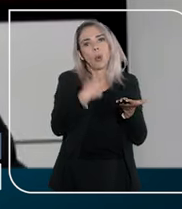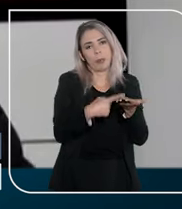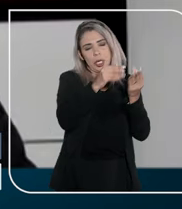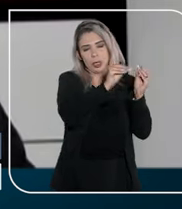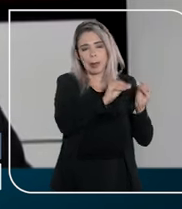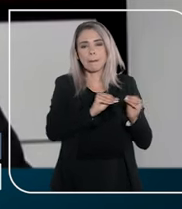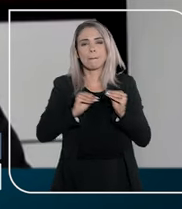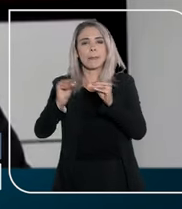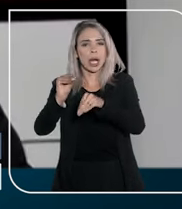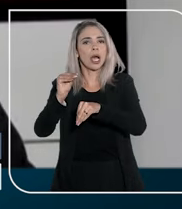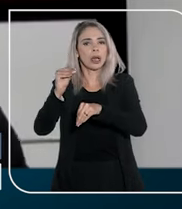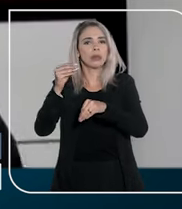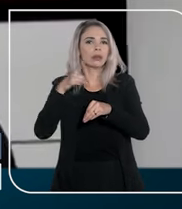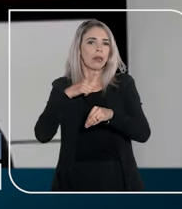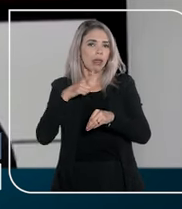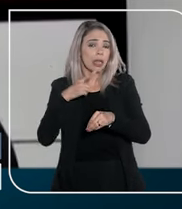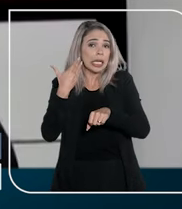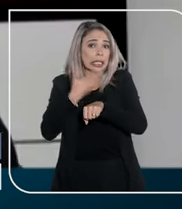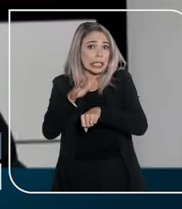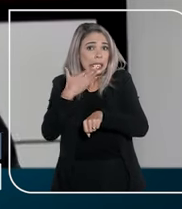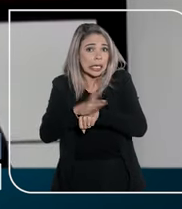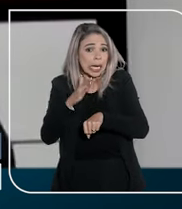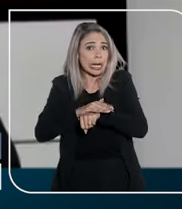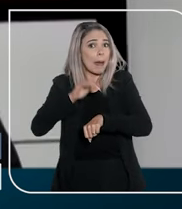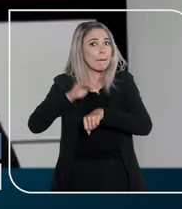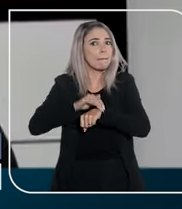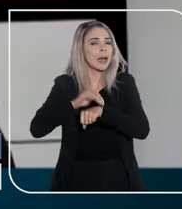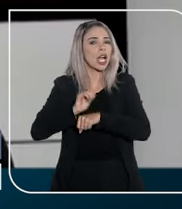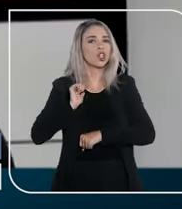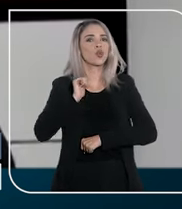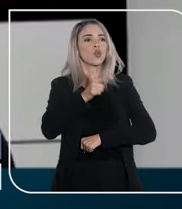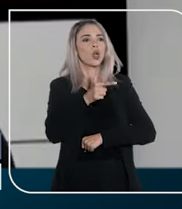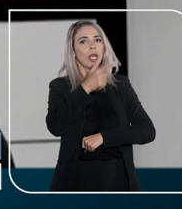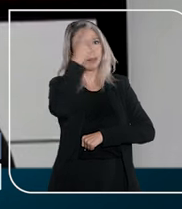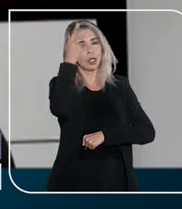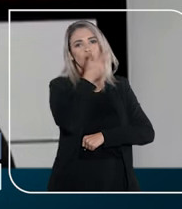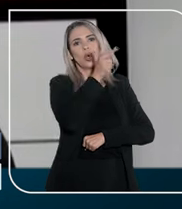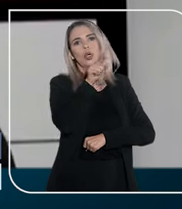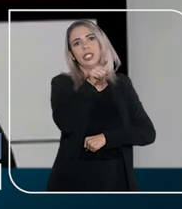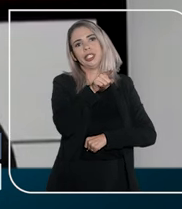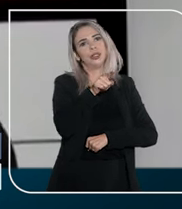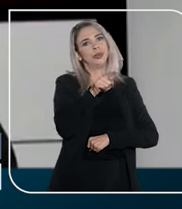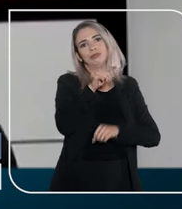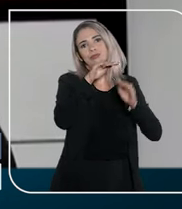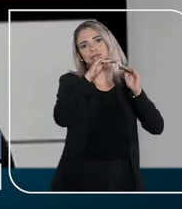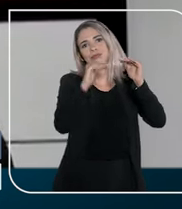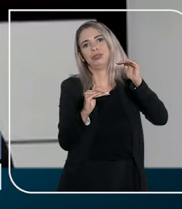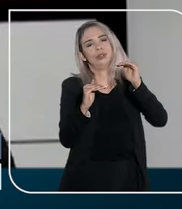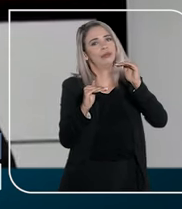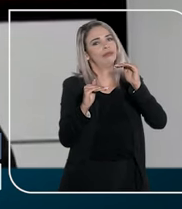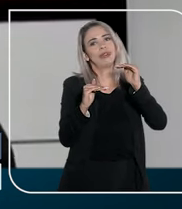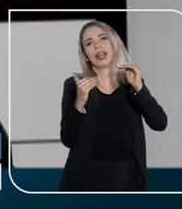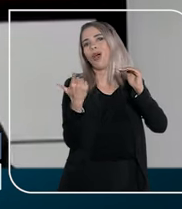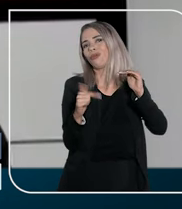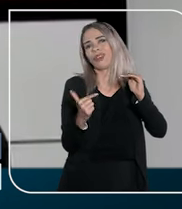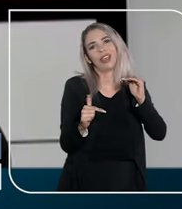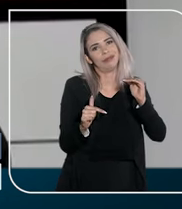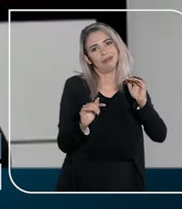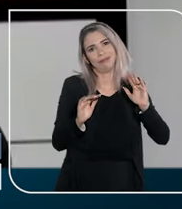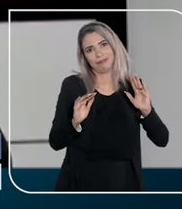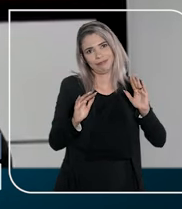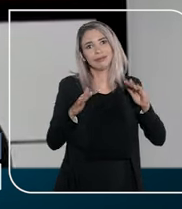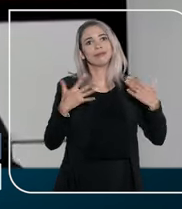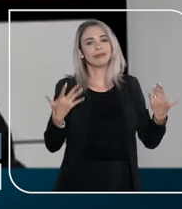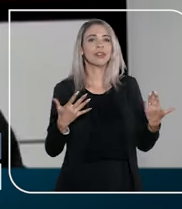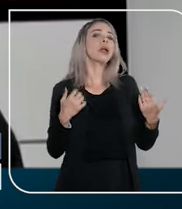tem mais tempo para treinar o físico dele e depois ele passa. Isso é quebrar a isonomia. Então, com relação à aptidão